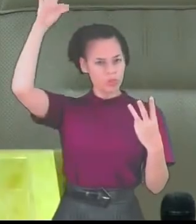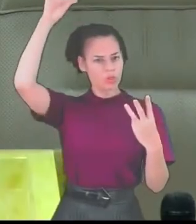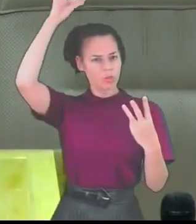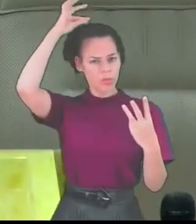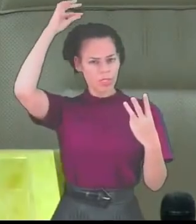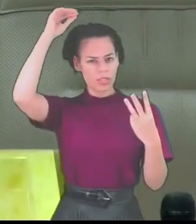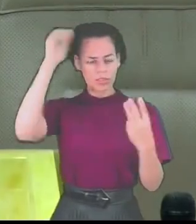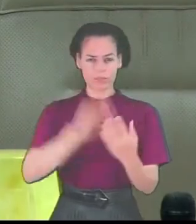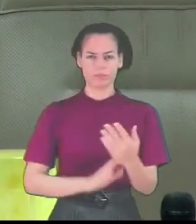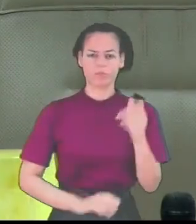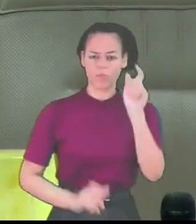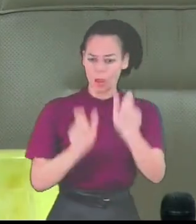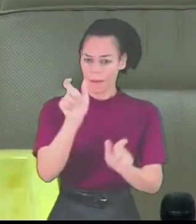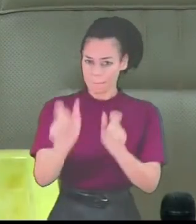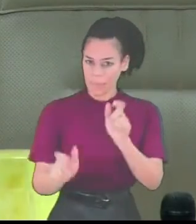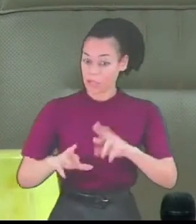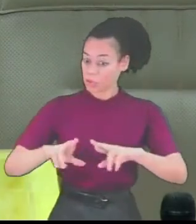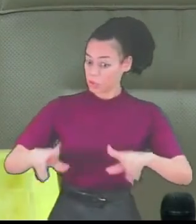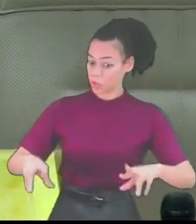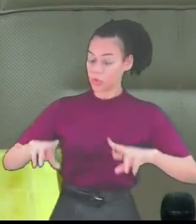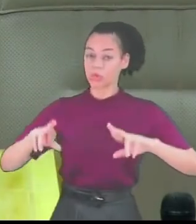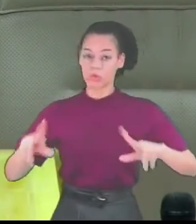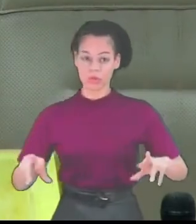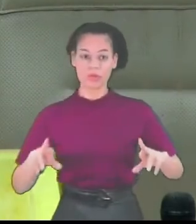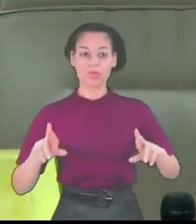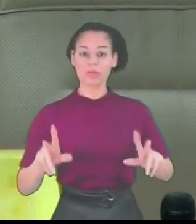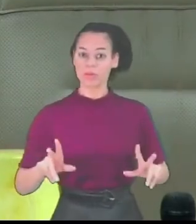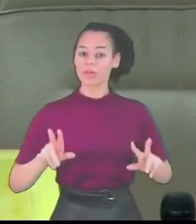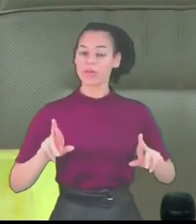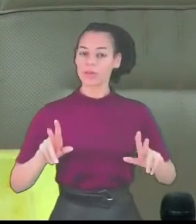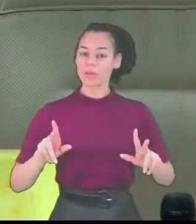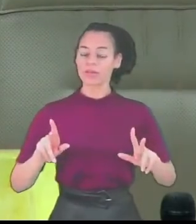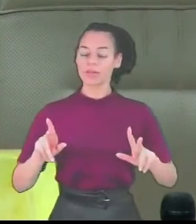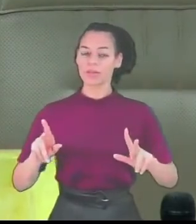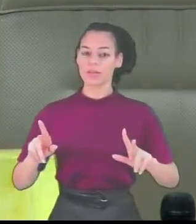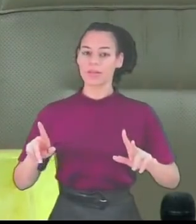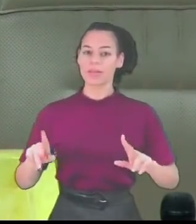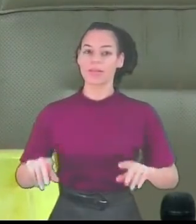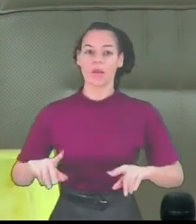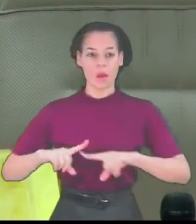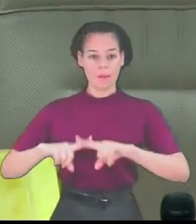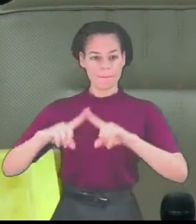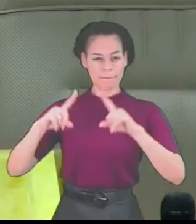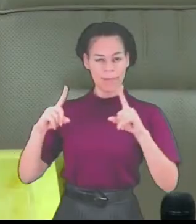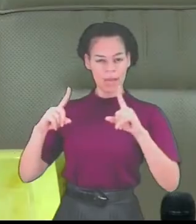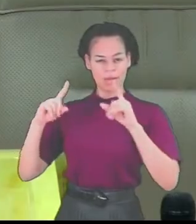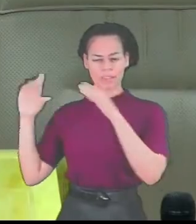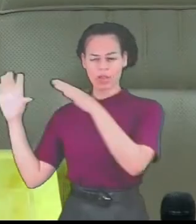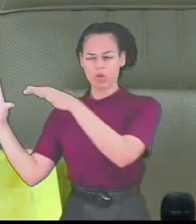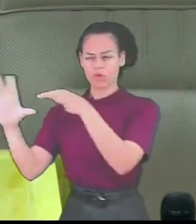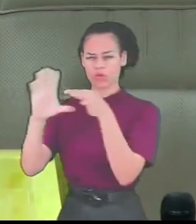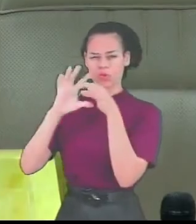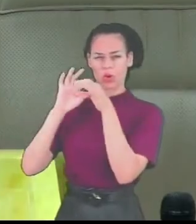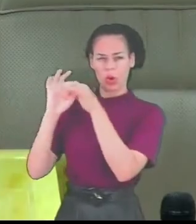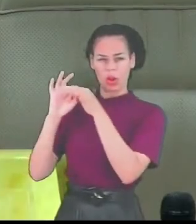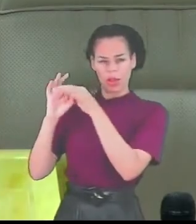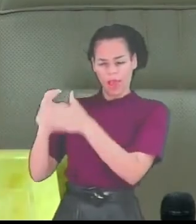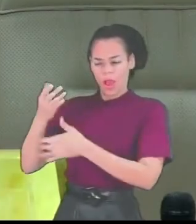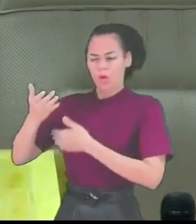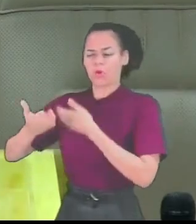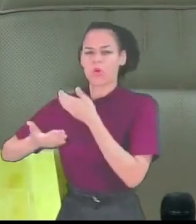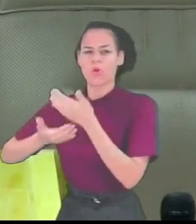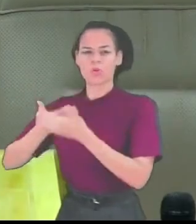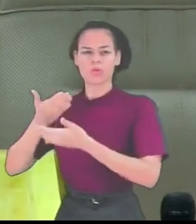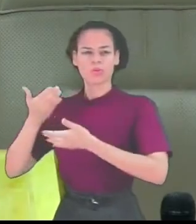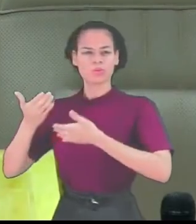pessoas distintas entre si e eles estão em comum Harmonia eu